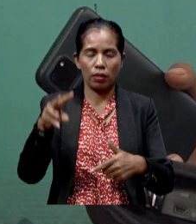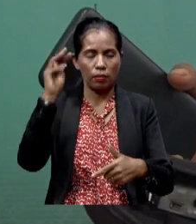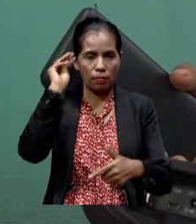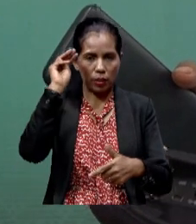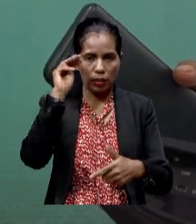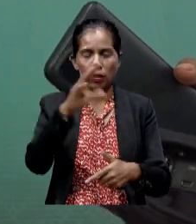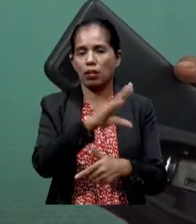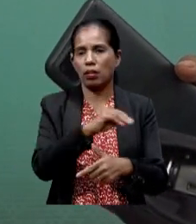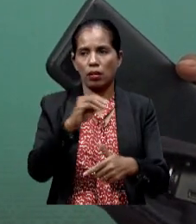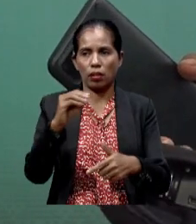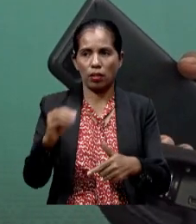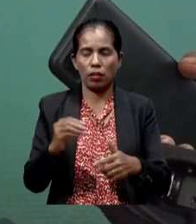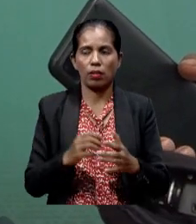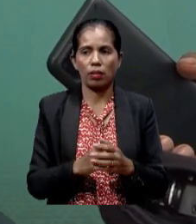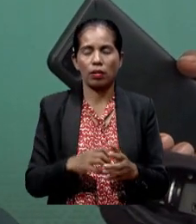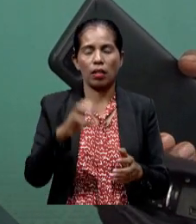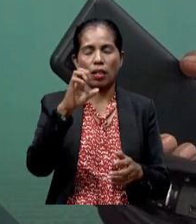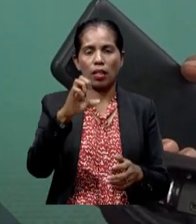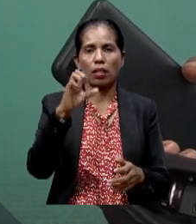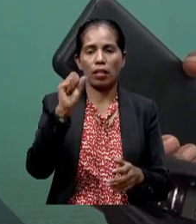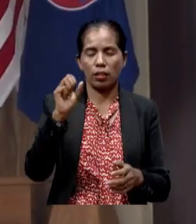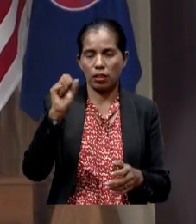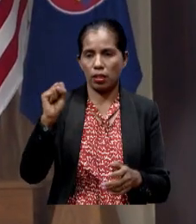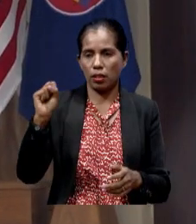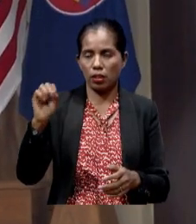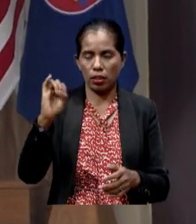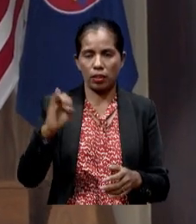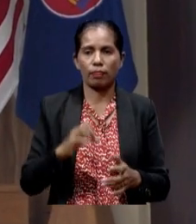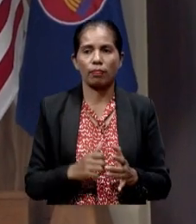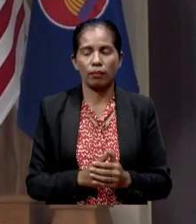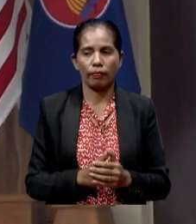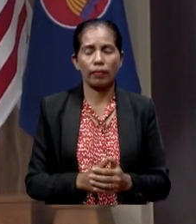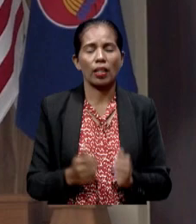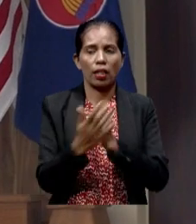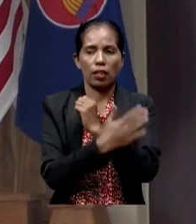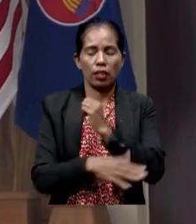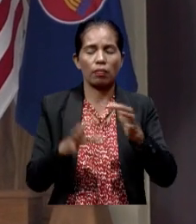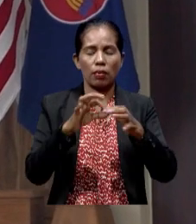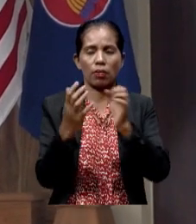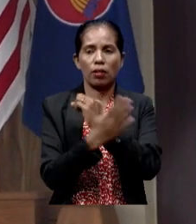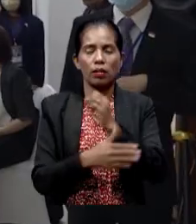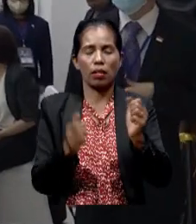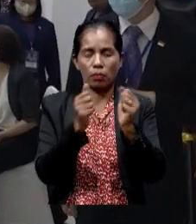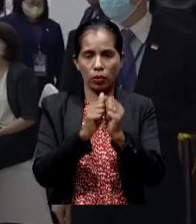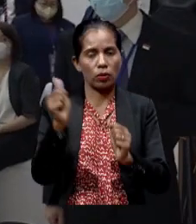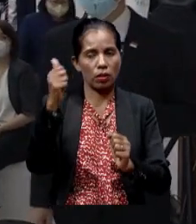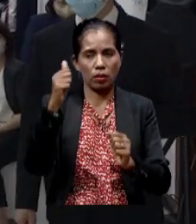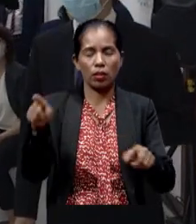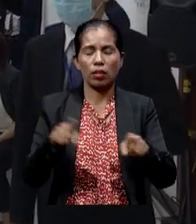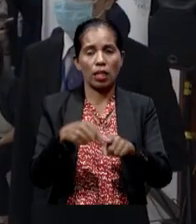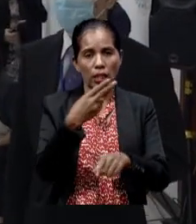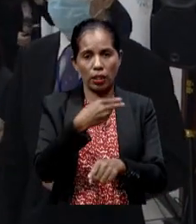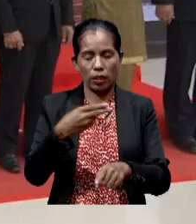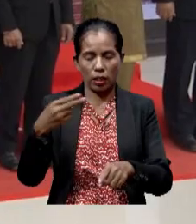da AACC, ASEAN Social Cultural Community. Nação membro ASEAN da Daune Hamutuk Sanulu, Hanesan